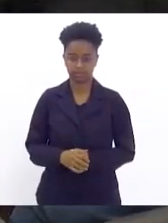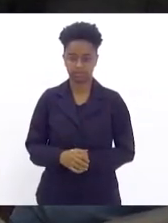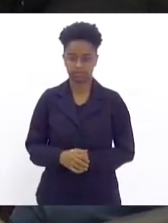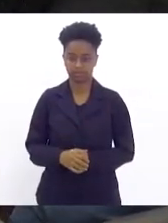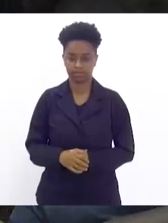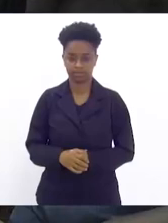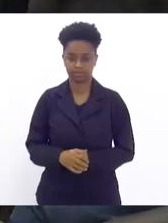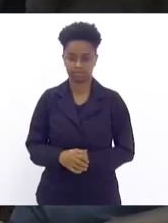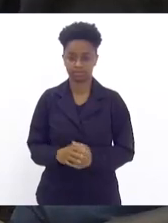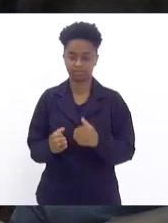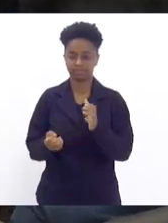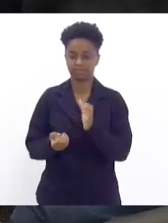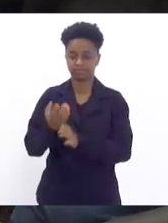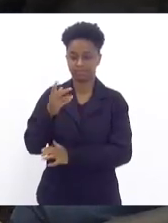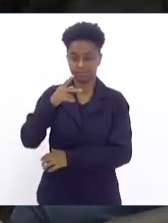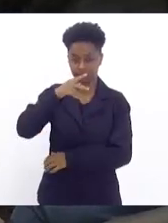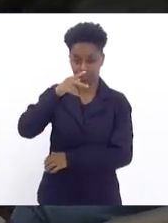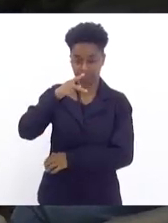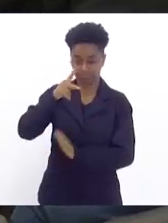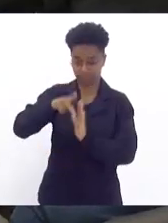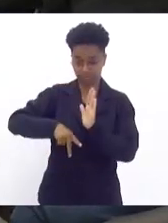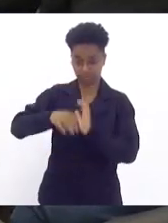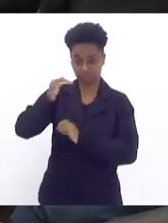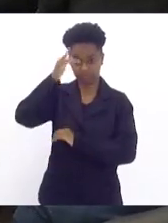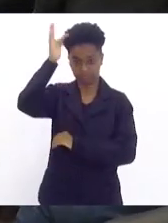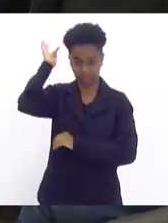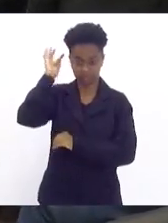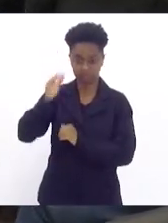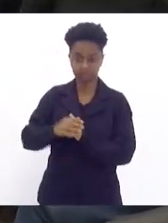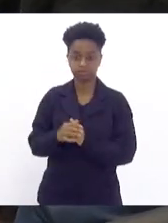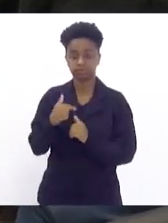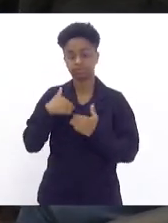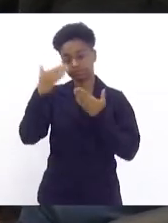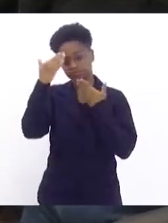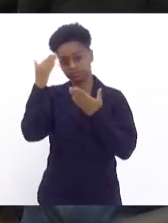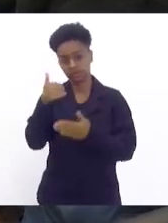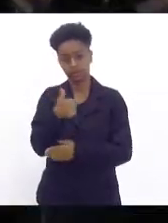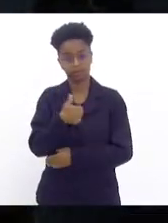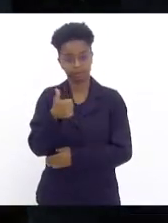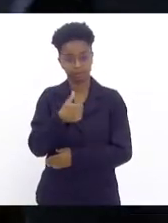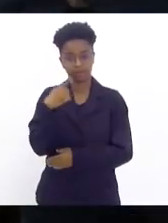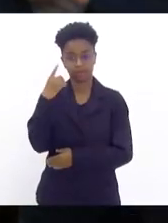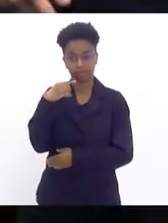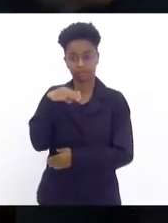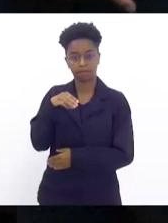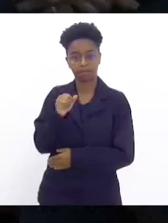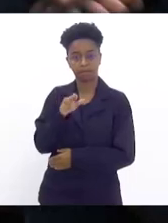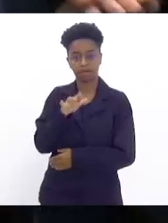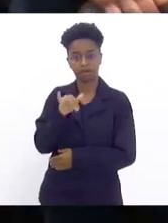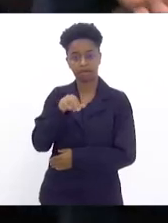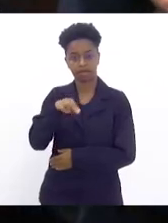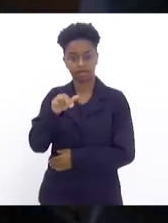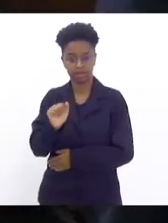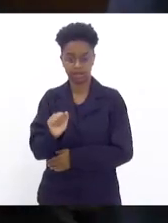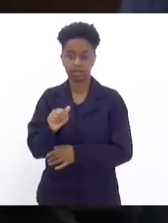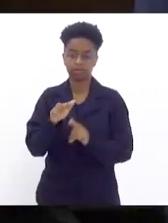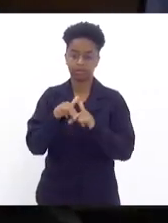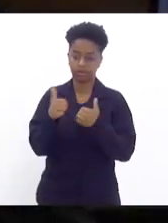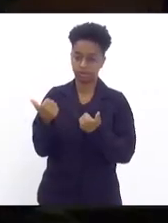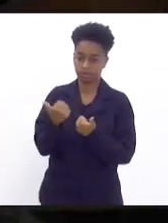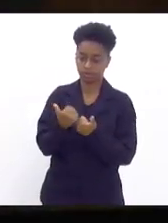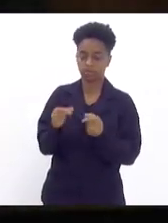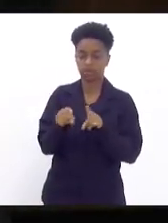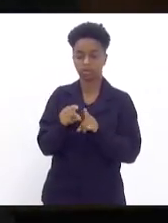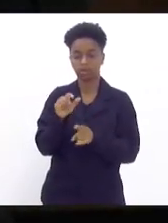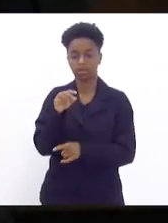autor do projeto Fred Pacheco eu agradeço Presidente primeiramente deputada Marina Muito obrigado pelas palavras também o deputado